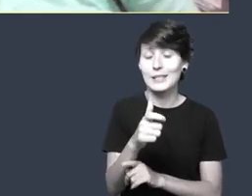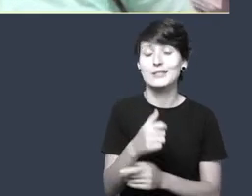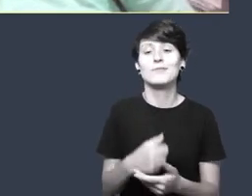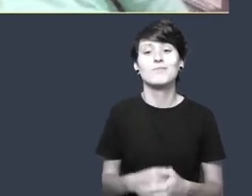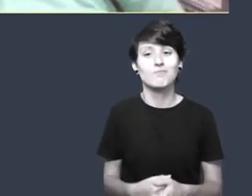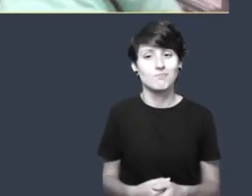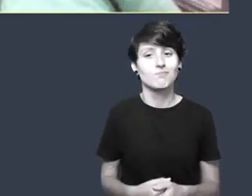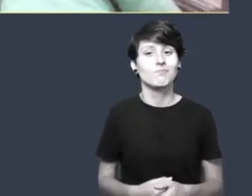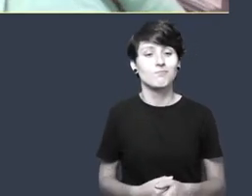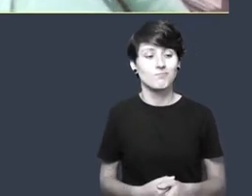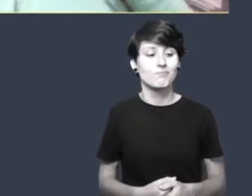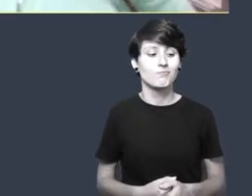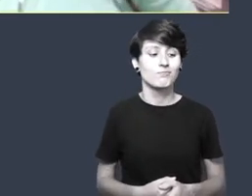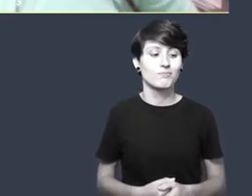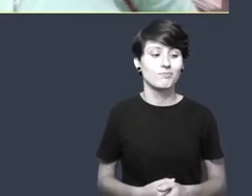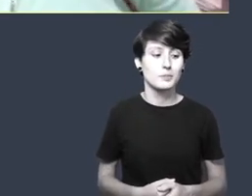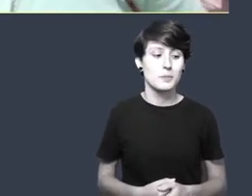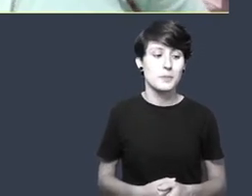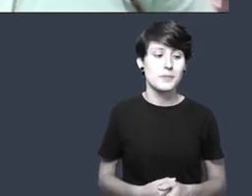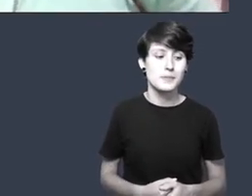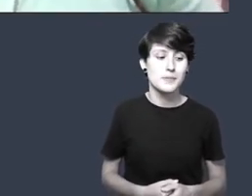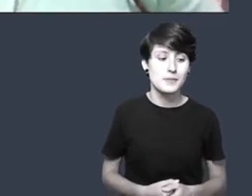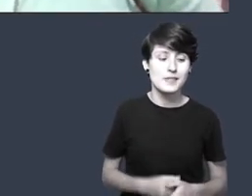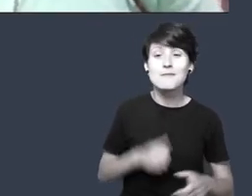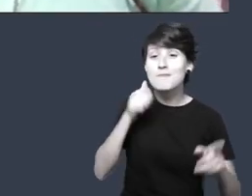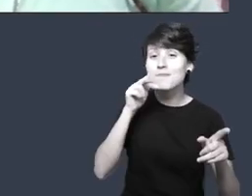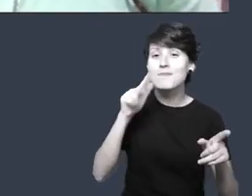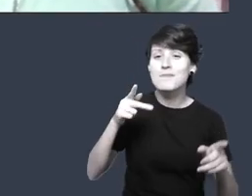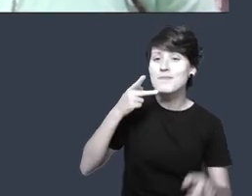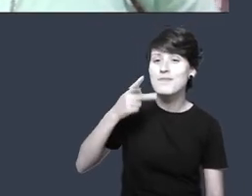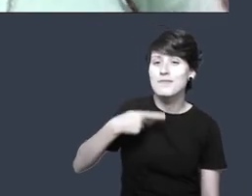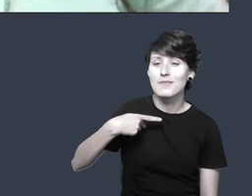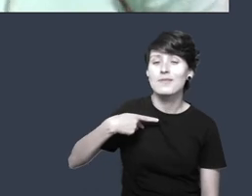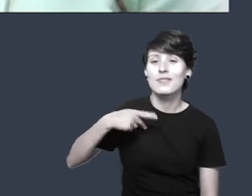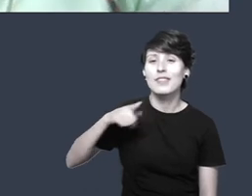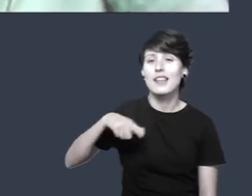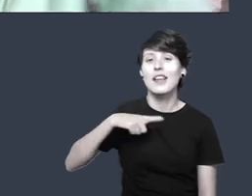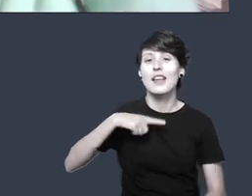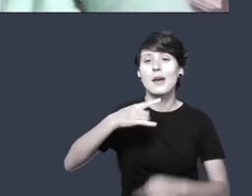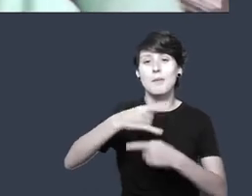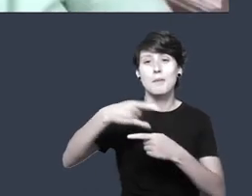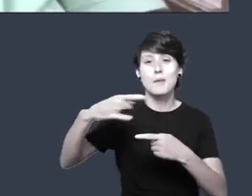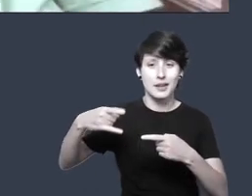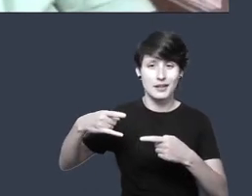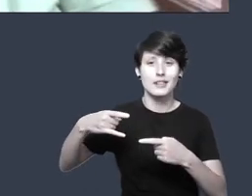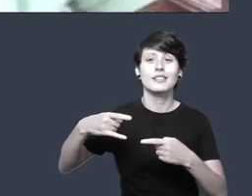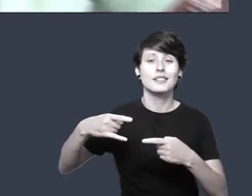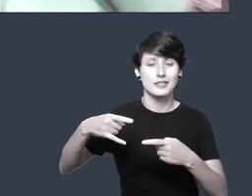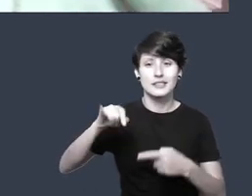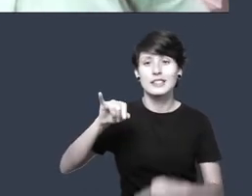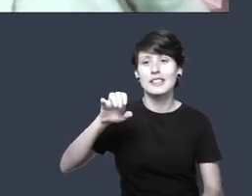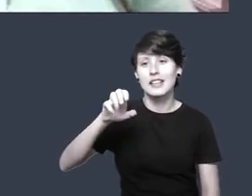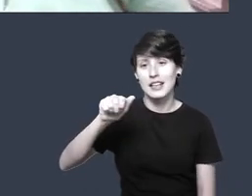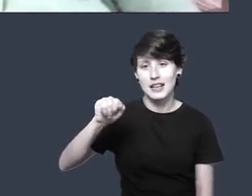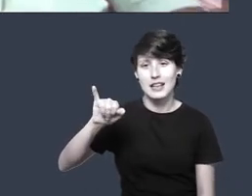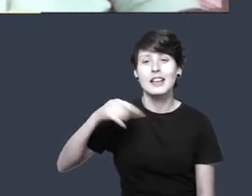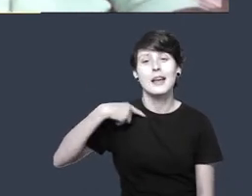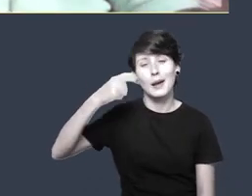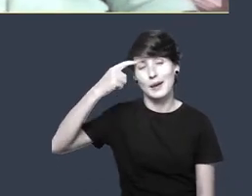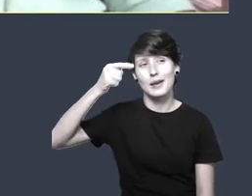Muita coisa maneira. É esse aí, a minha irmã, aliás, Tatiana, está falando, tem o Microsoft Sim AI. É esse que eu estava